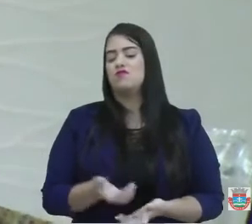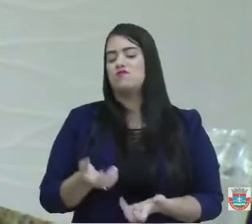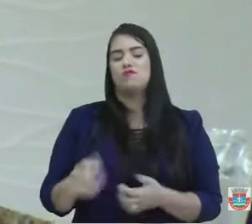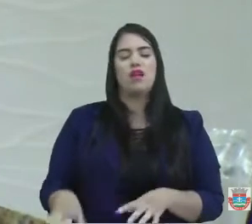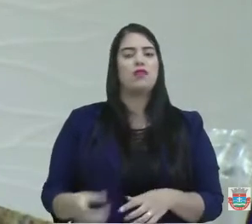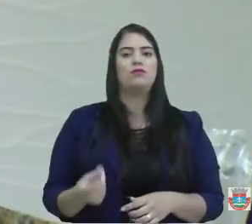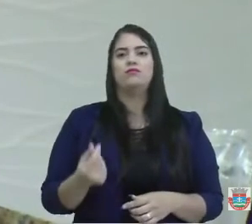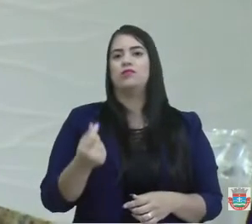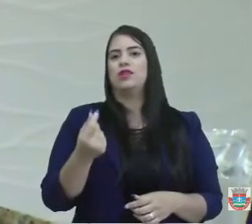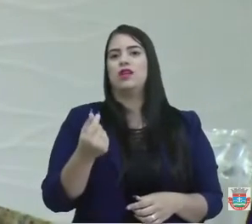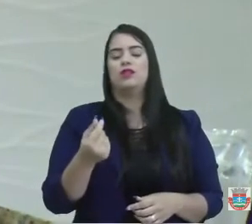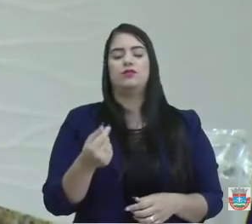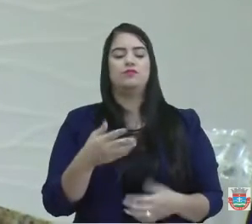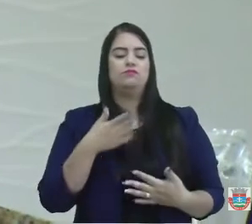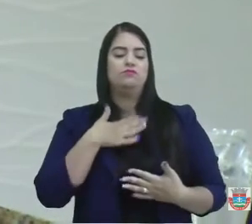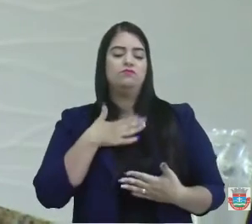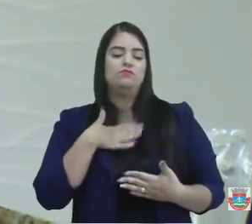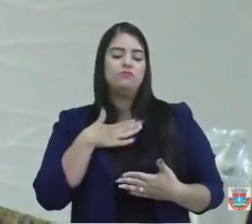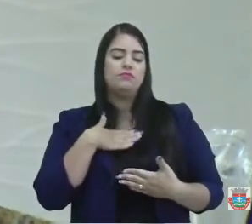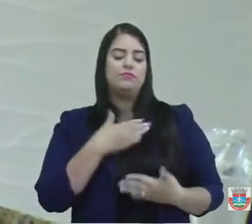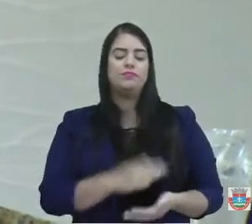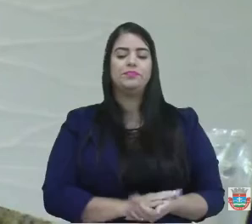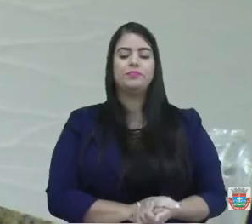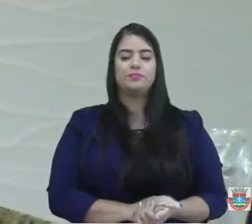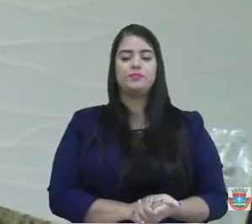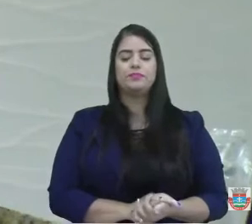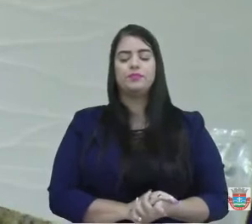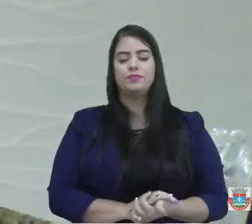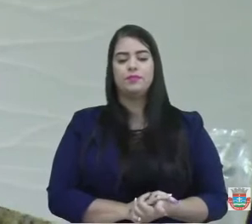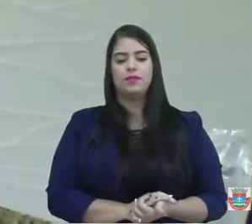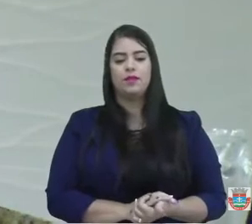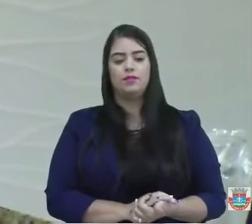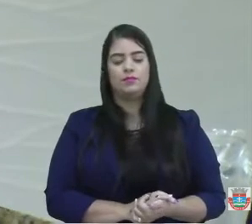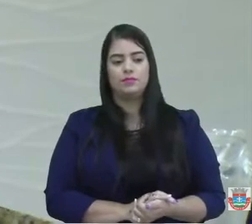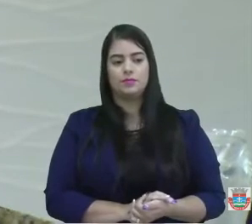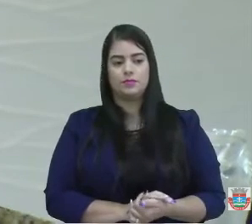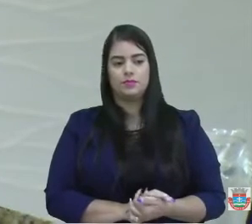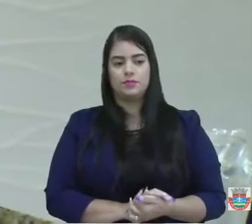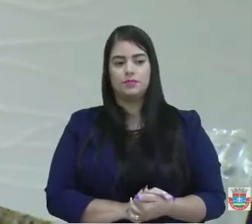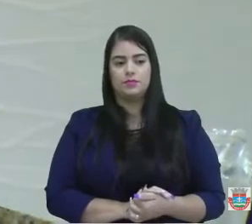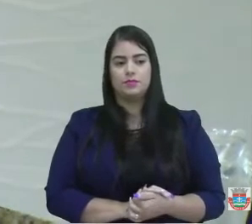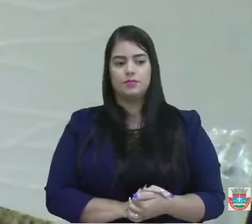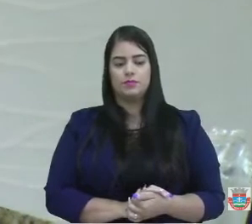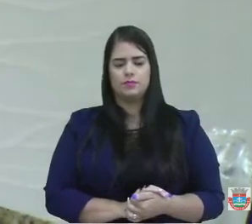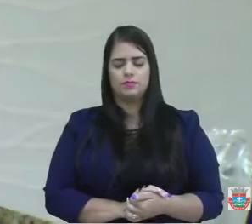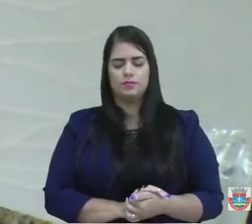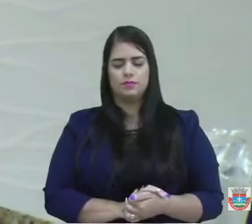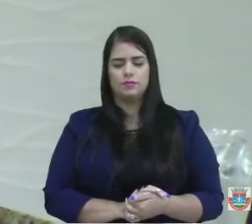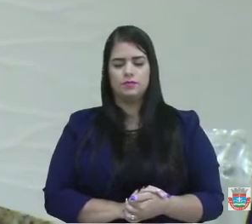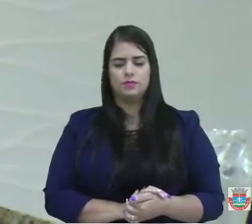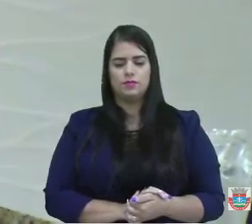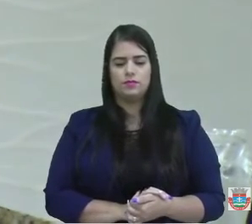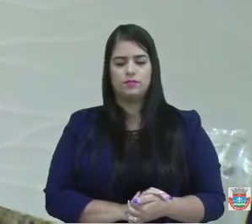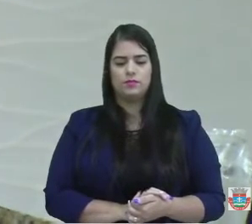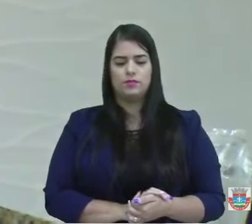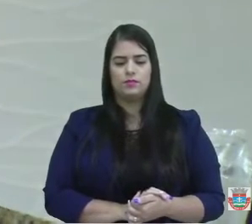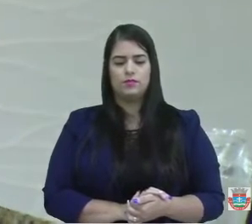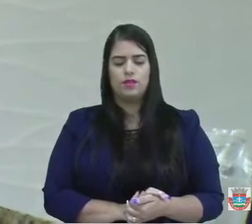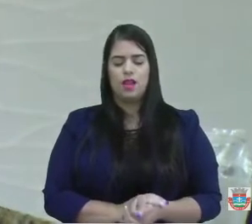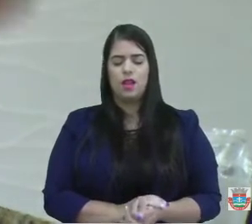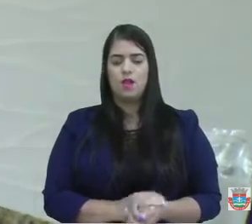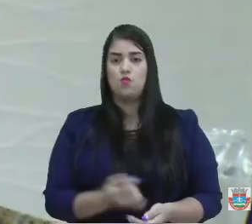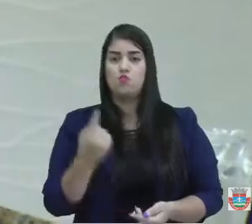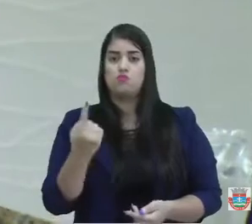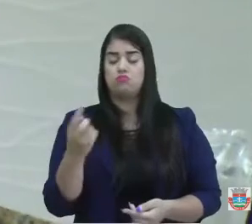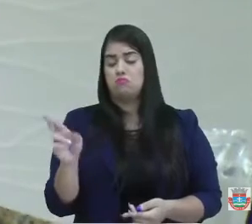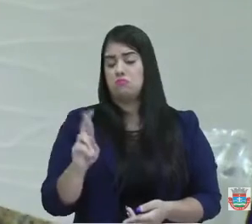no meu peito aqui. Chega, foi 1.900 e pouco votos, eu tenho 43 votos. Manda dizer aí que eu dei um real a ninguém.